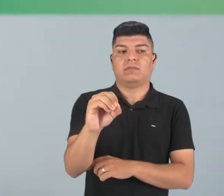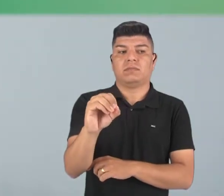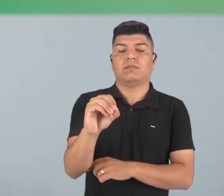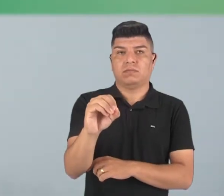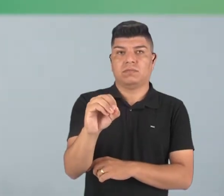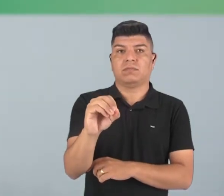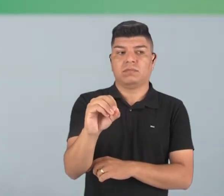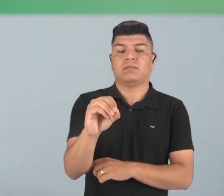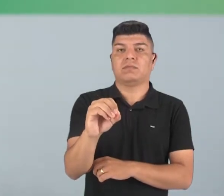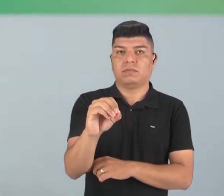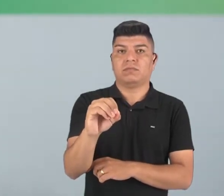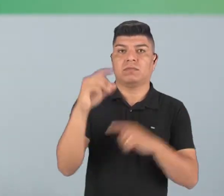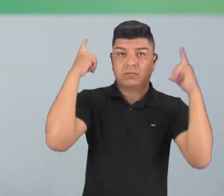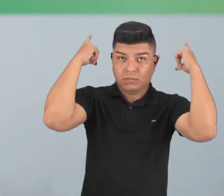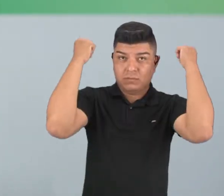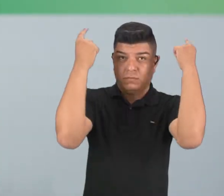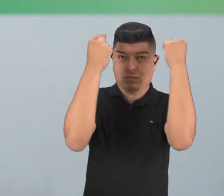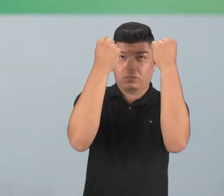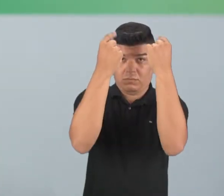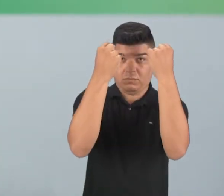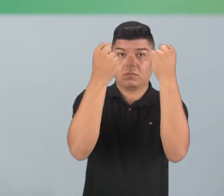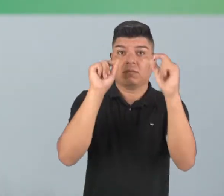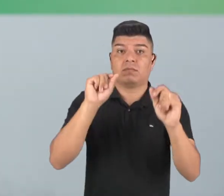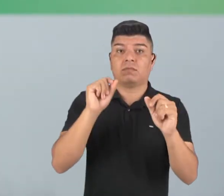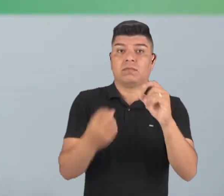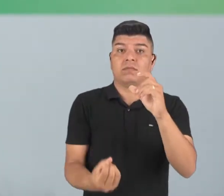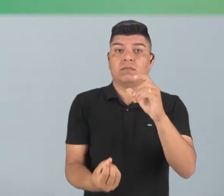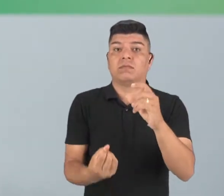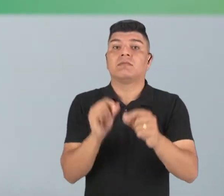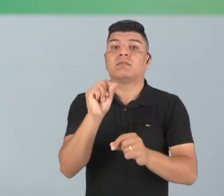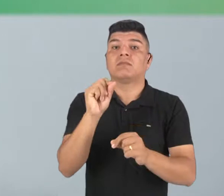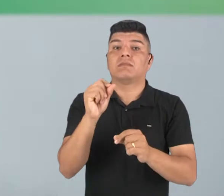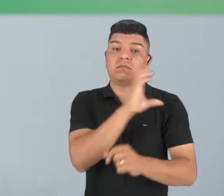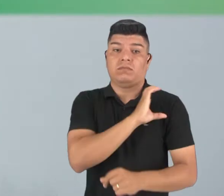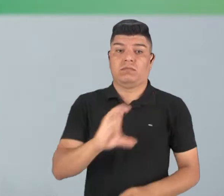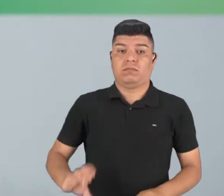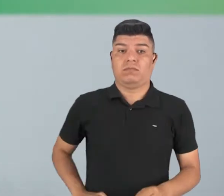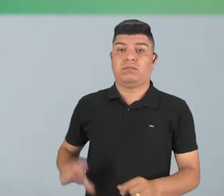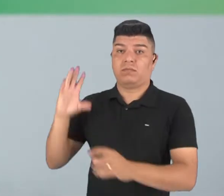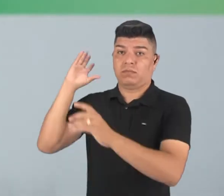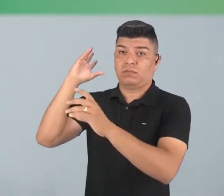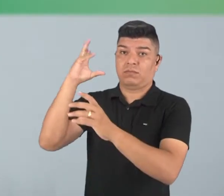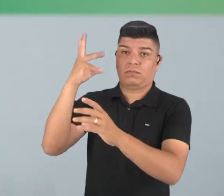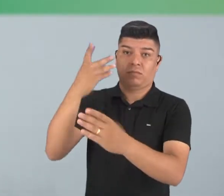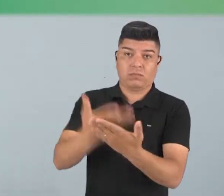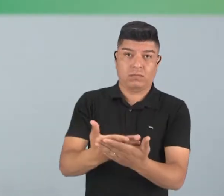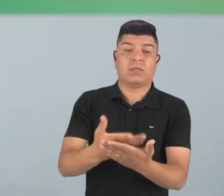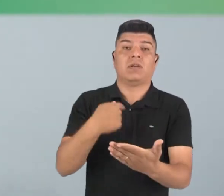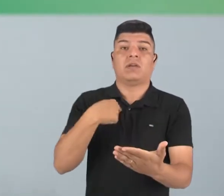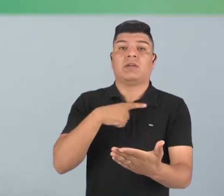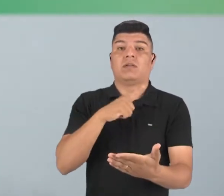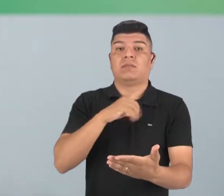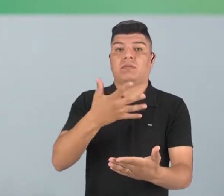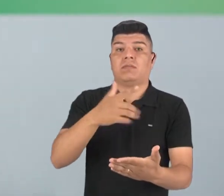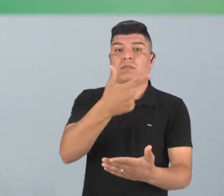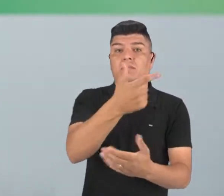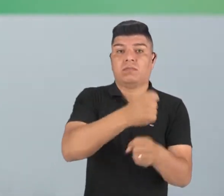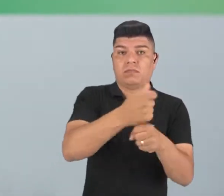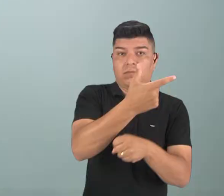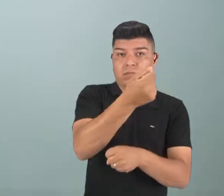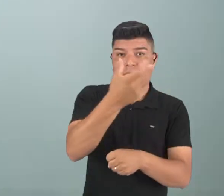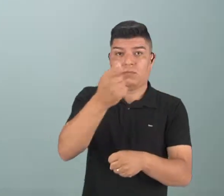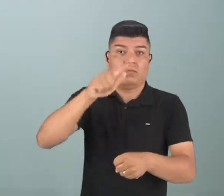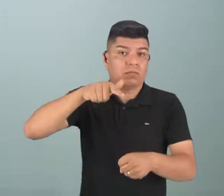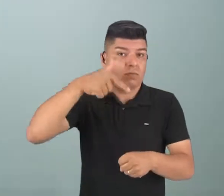Cristo nasce em pleno Império Romano e de Cristo para cá nós temos a nossa era. Nós estamos em 2020 depois